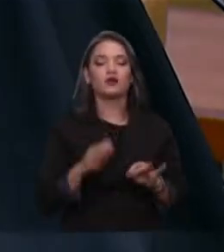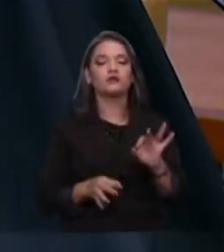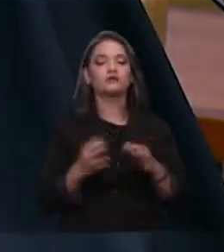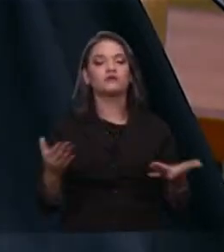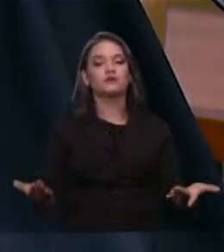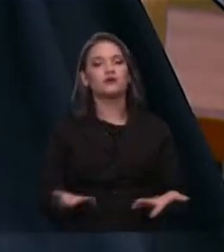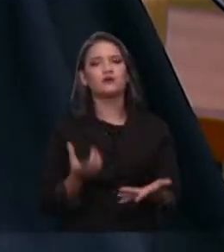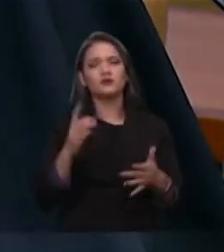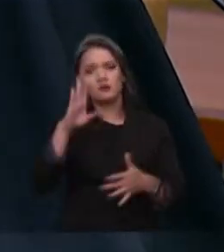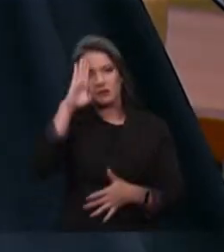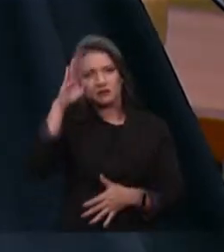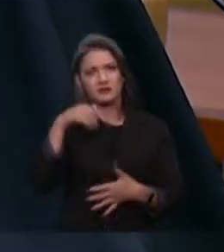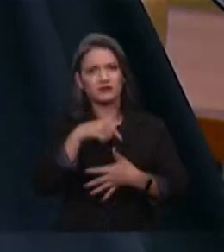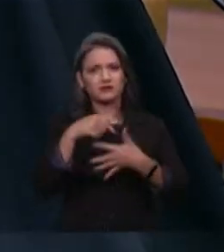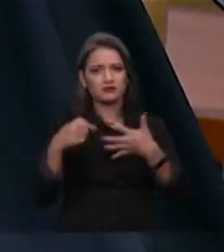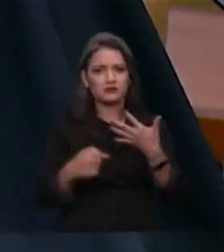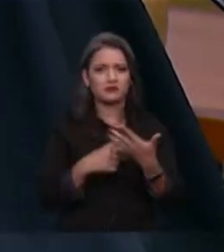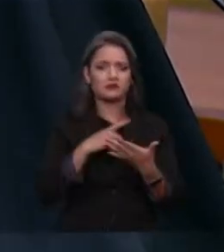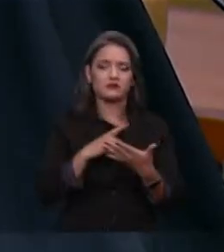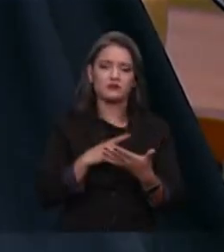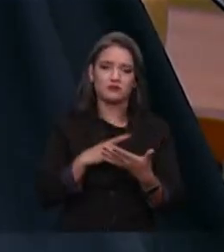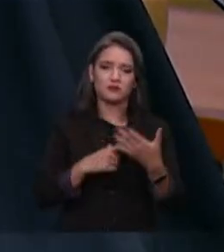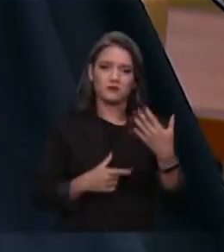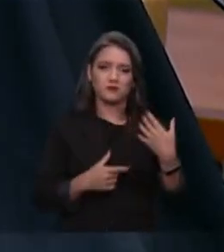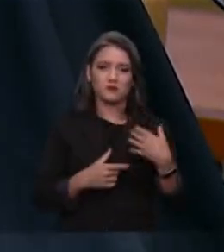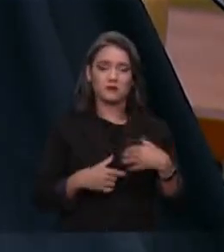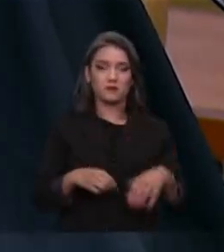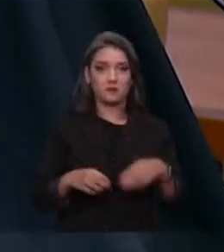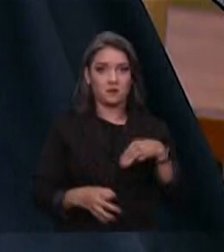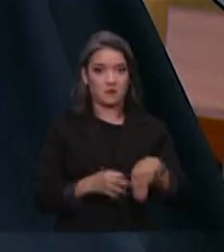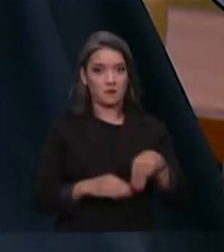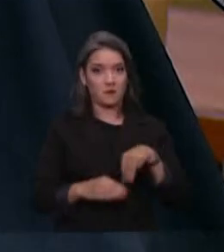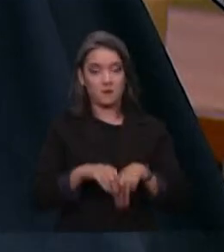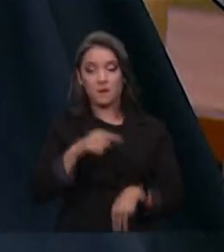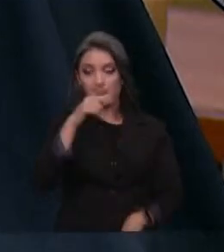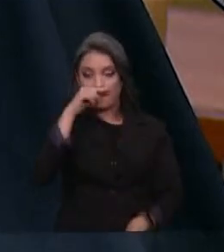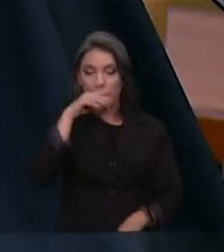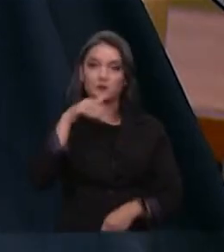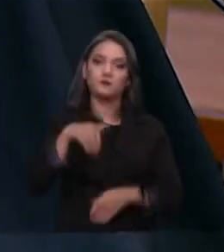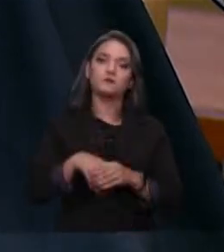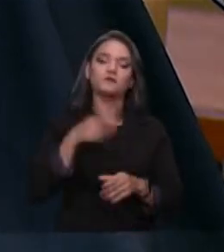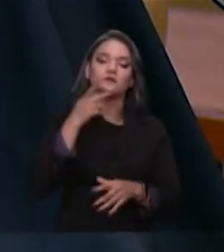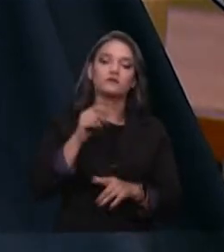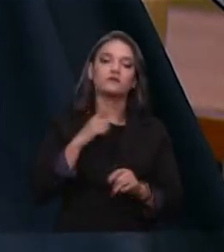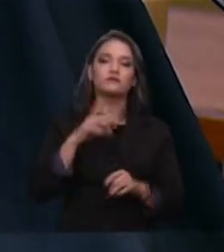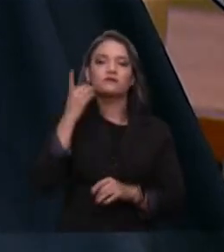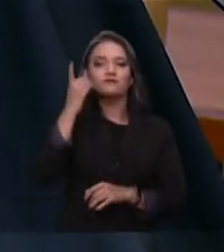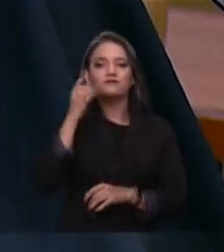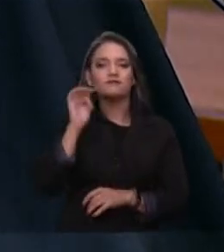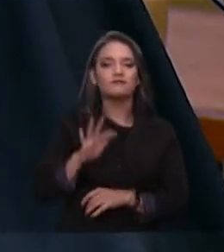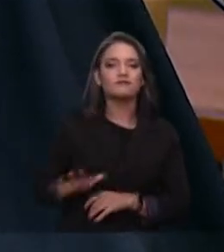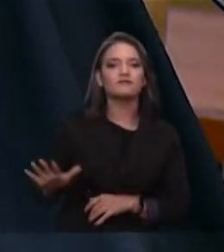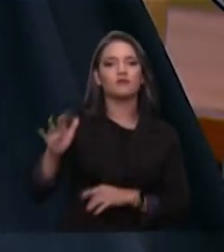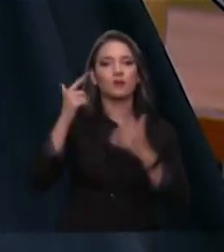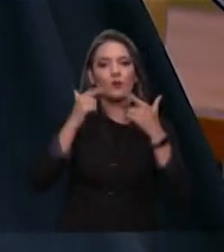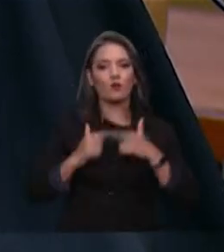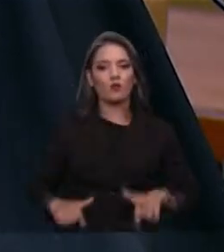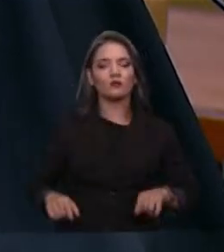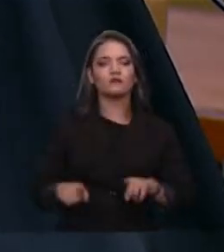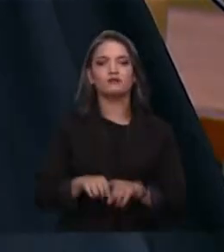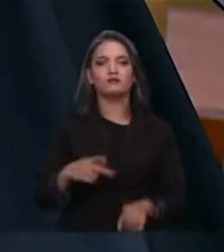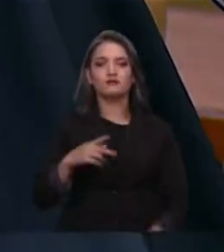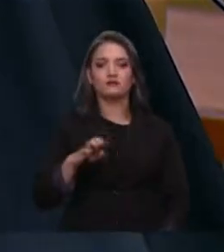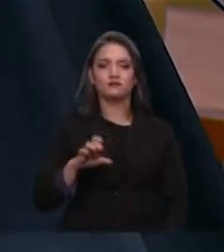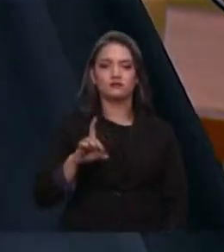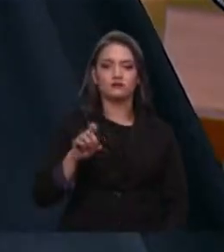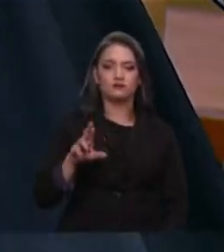os principais fundamentos declinados pelo eminente ministro Edson Fachin em seu voto para absolvição do deputado federal Wander Loubert e de Pedro